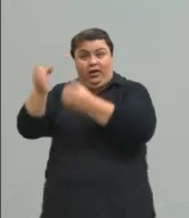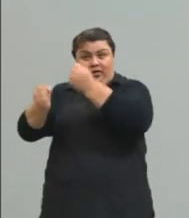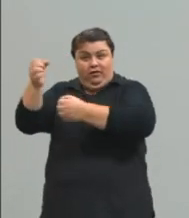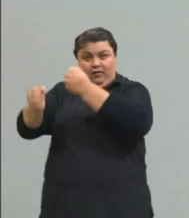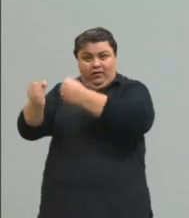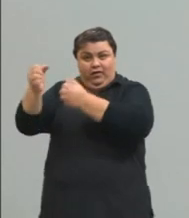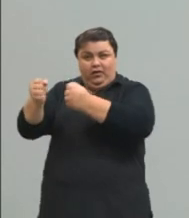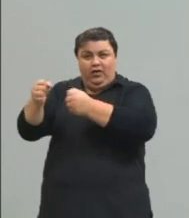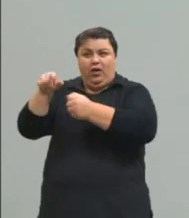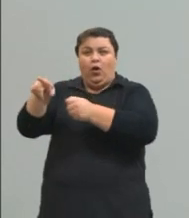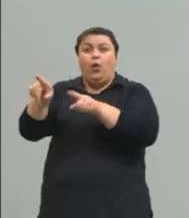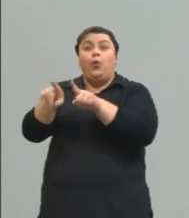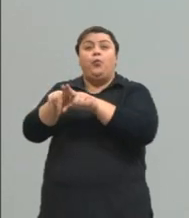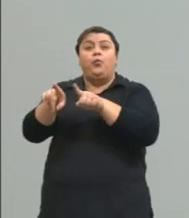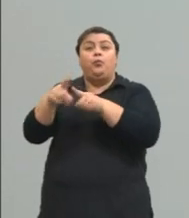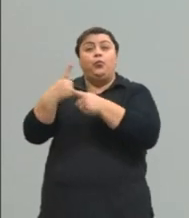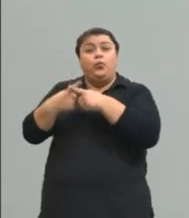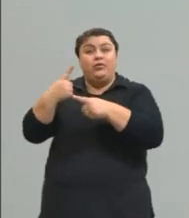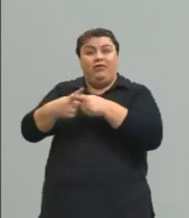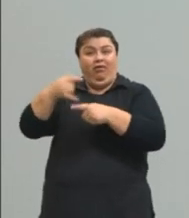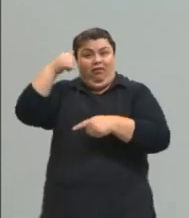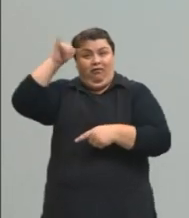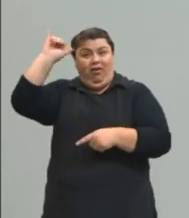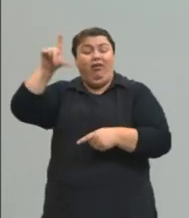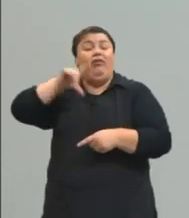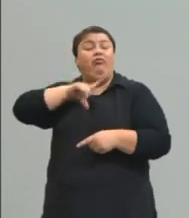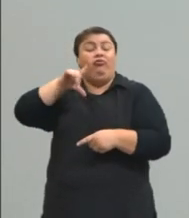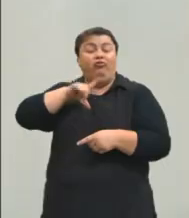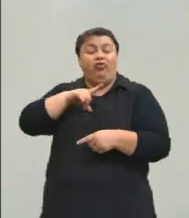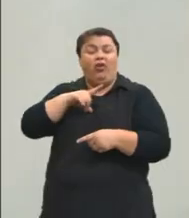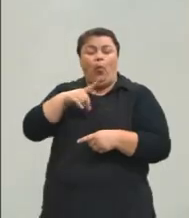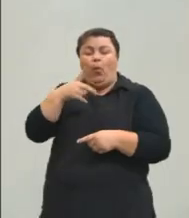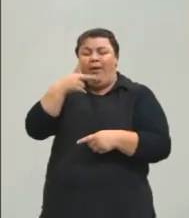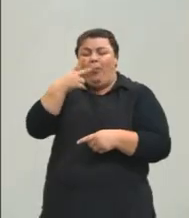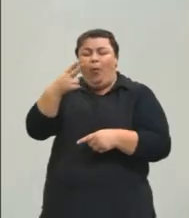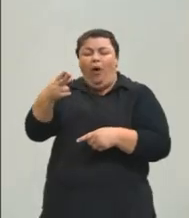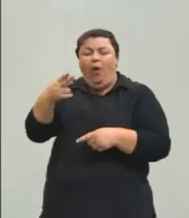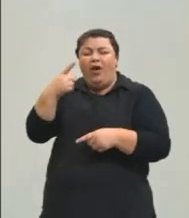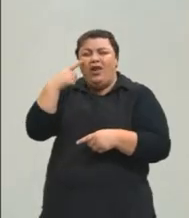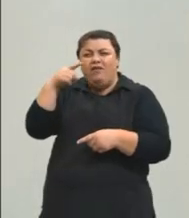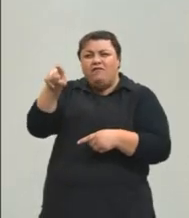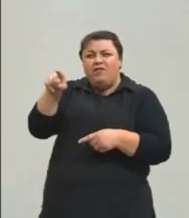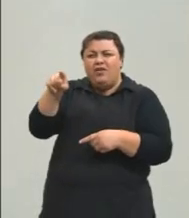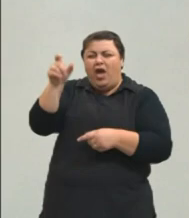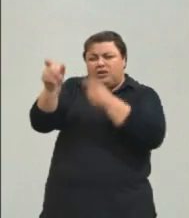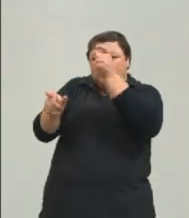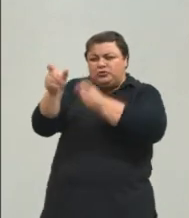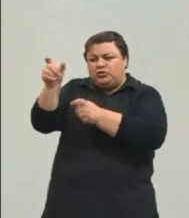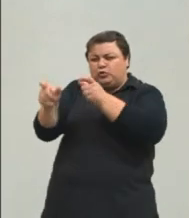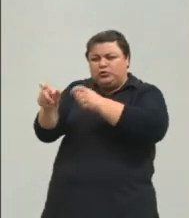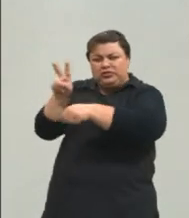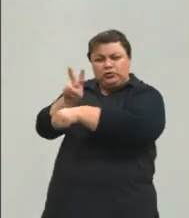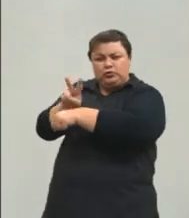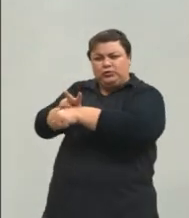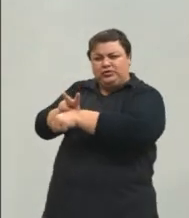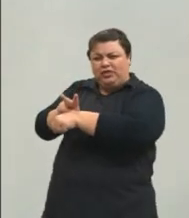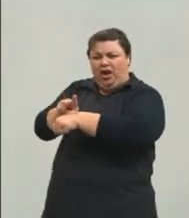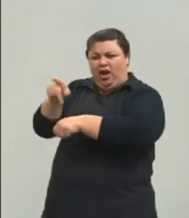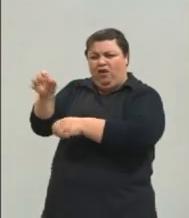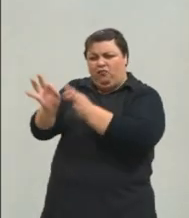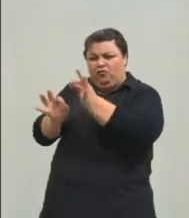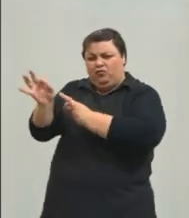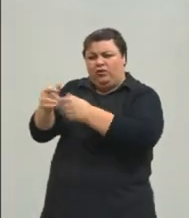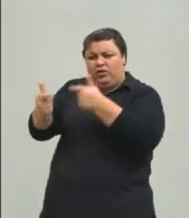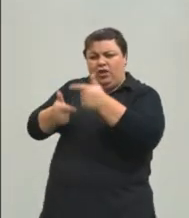também uma espécie de varíola, a varíola bovina. Eles viam as pessoas que lidavam com as vacas, que